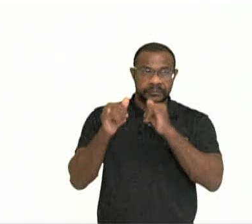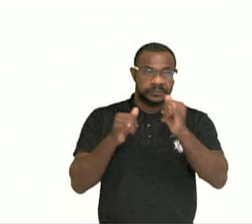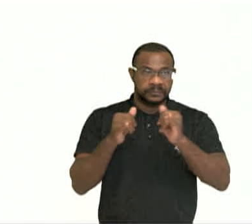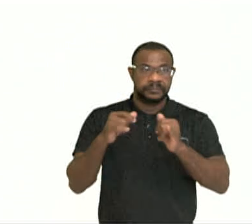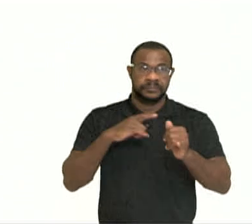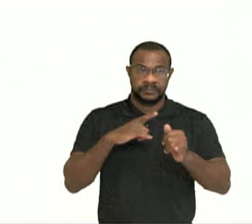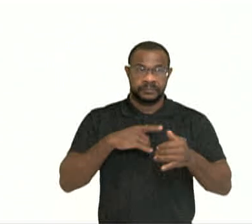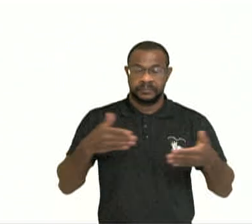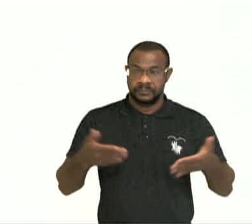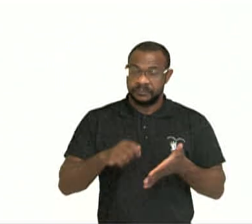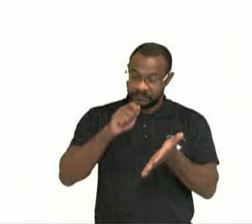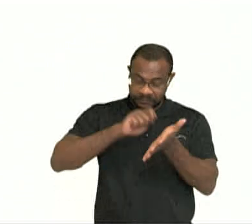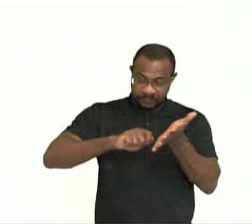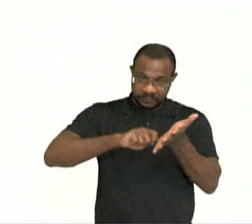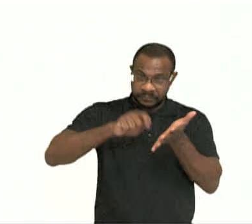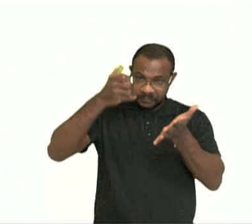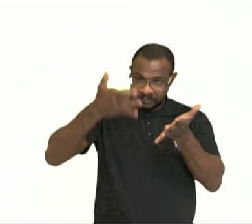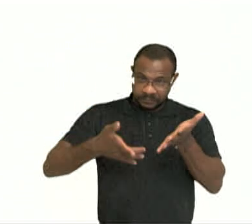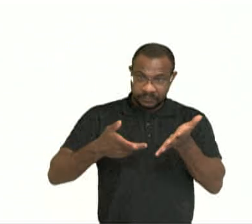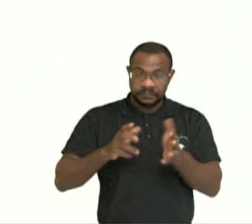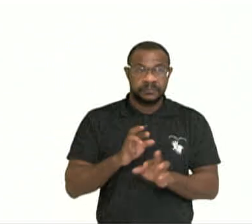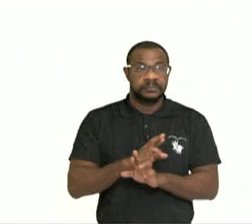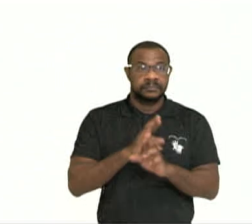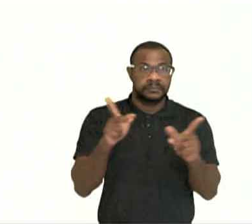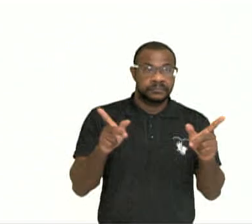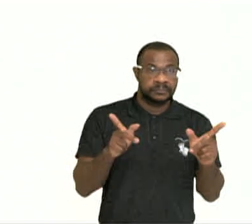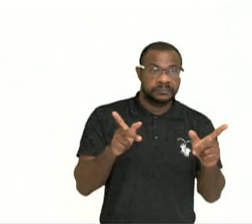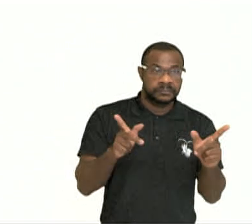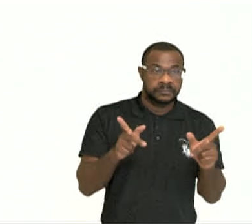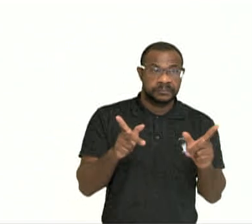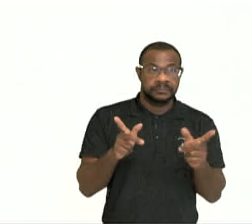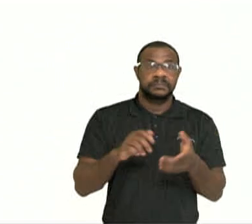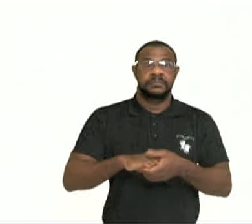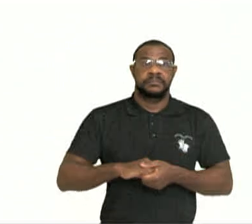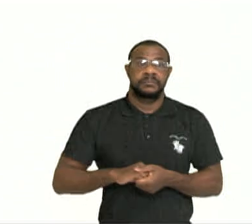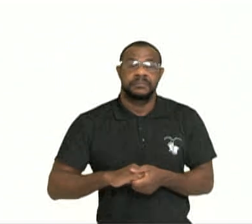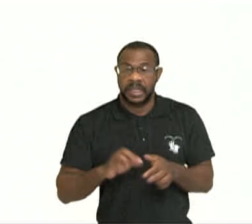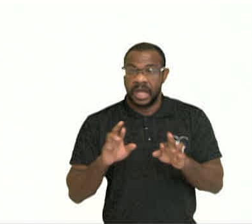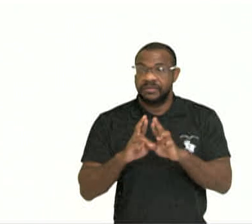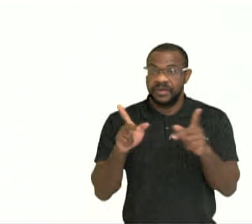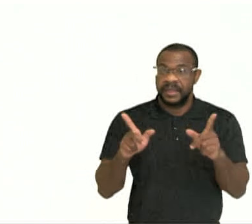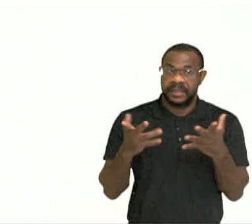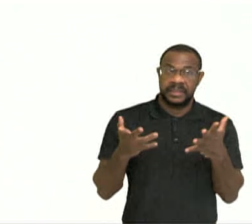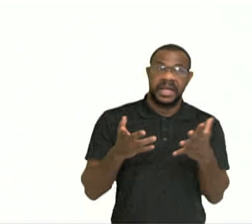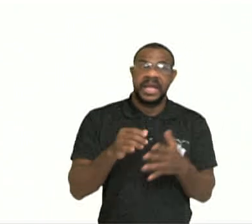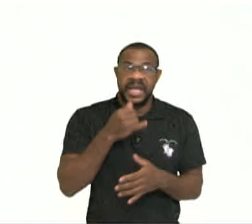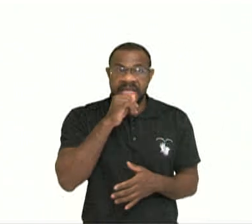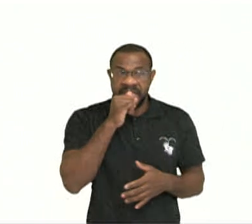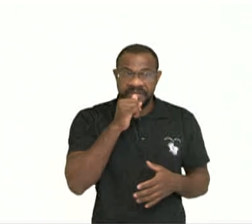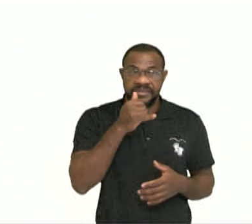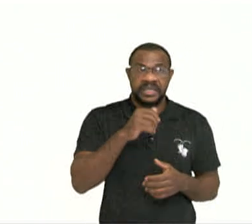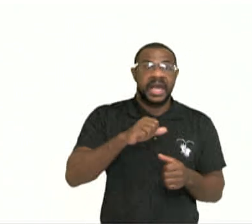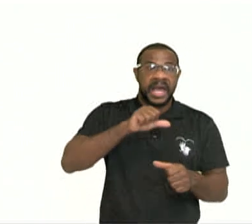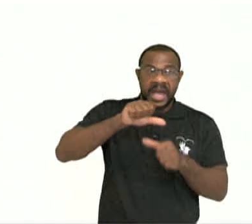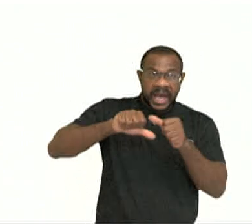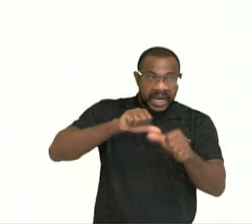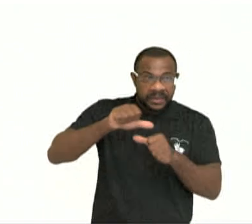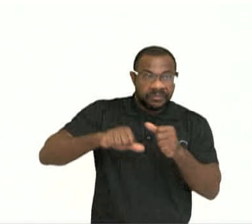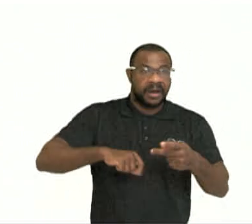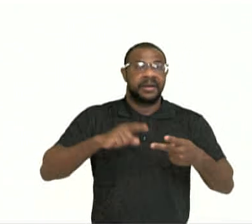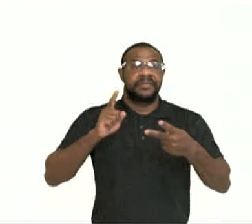atualidade, descreva as diferenças entre as fontes de energia renováveis e aquelas que são fontes de energia